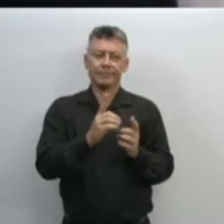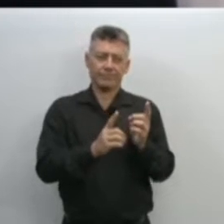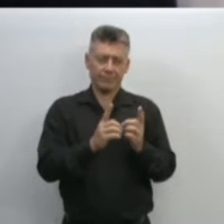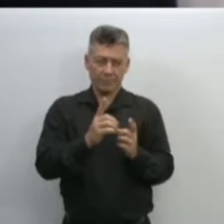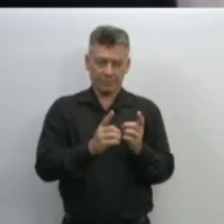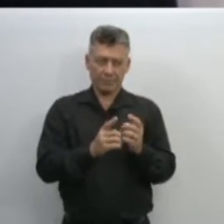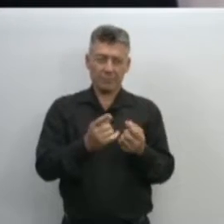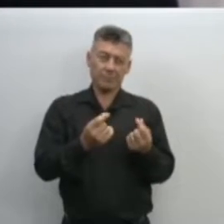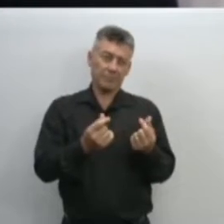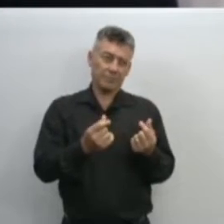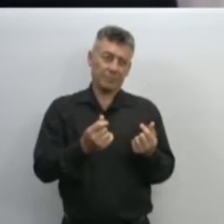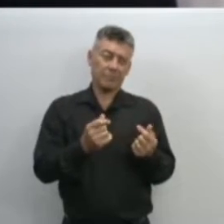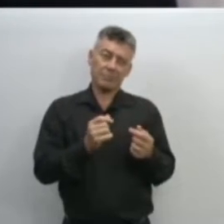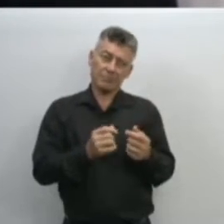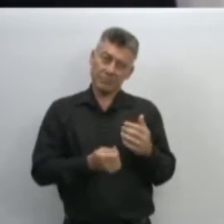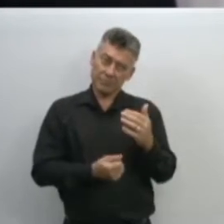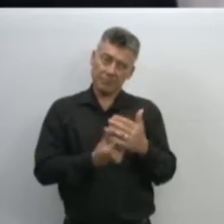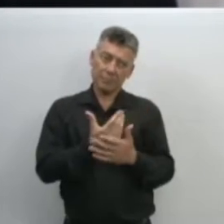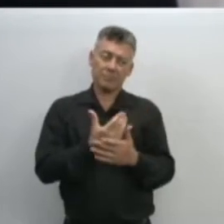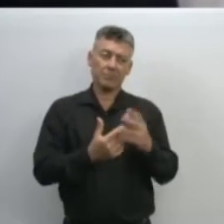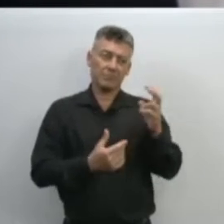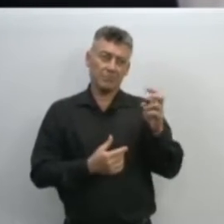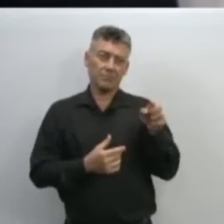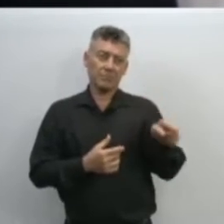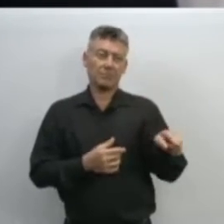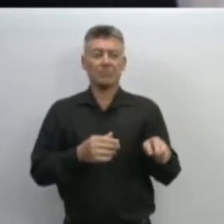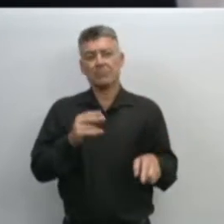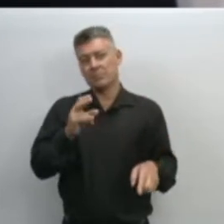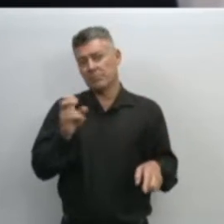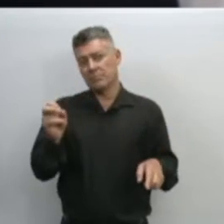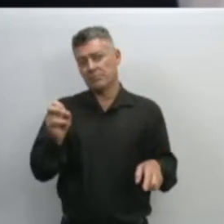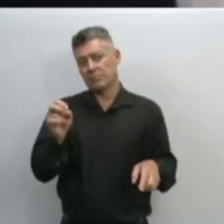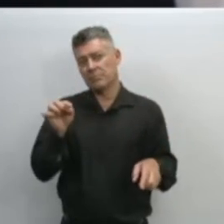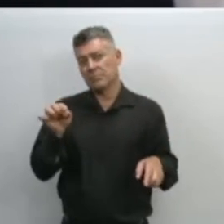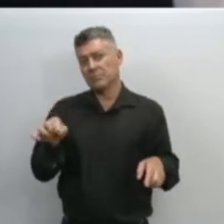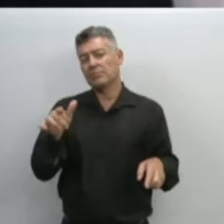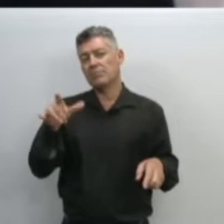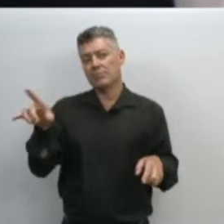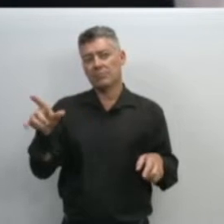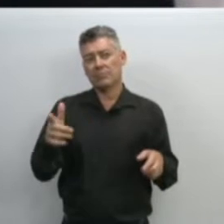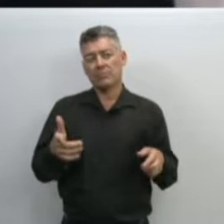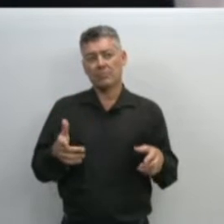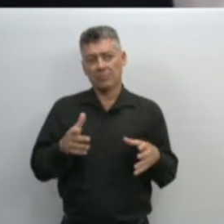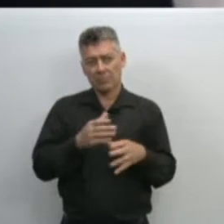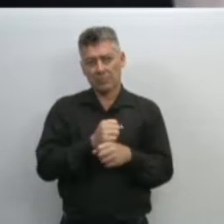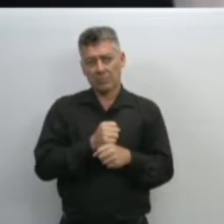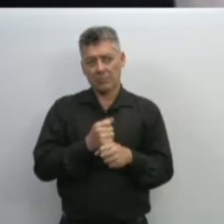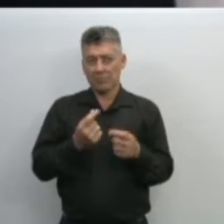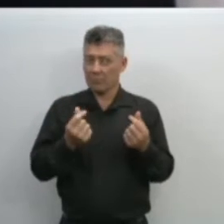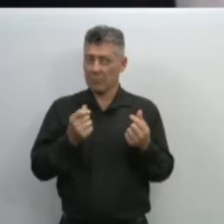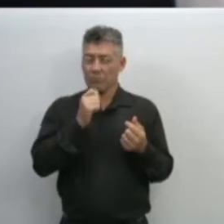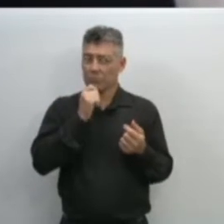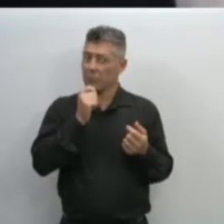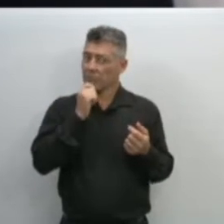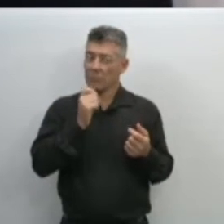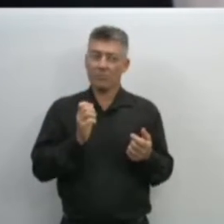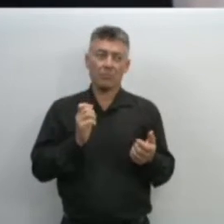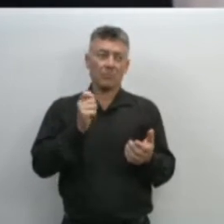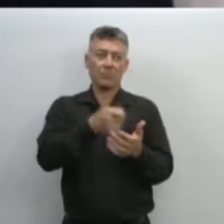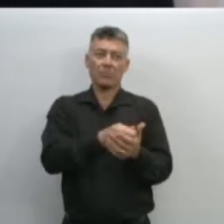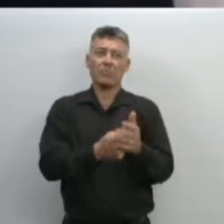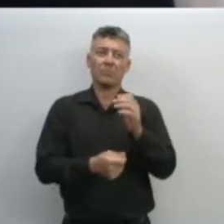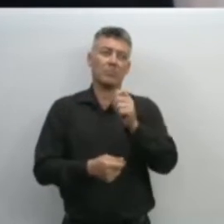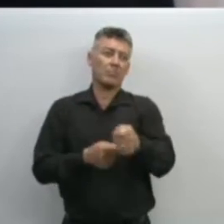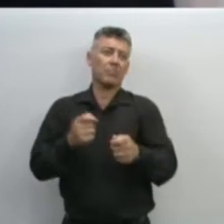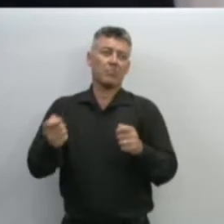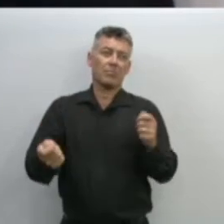a esse dinheiro, né? 25 mil para um, 50 mil para outra, dependendo da situação da escola. E esse dinheiro não tem chegado às escolas, é